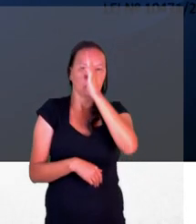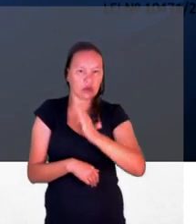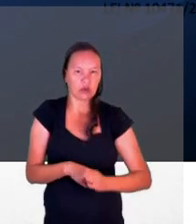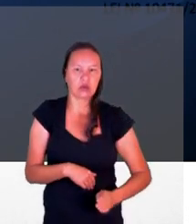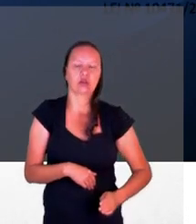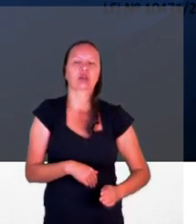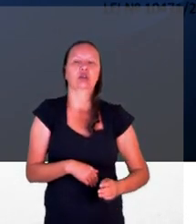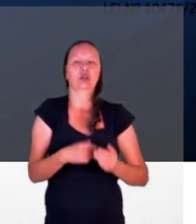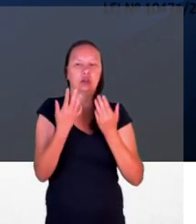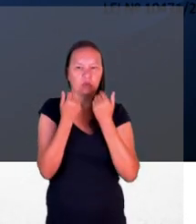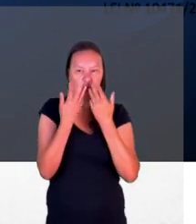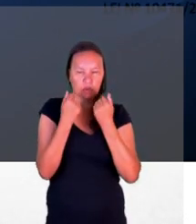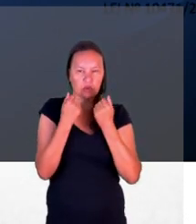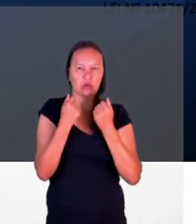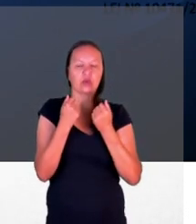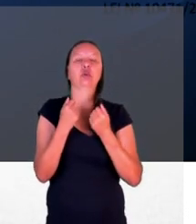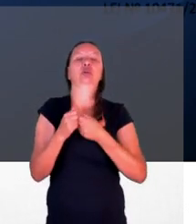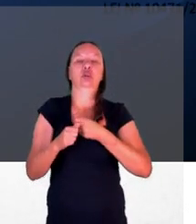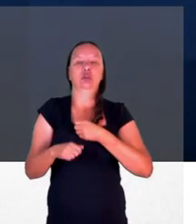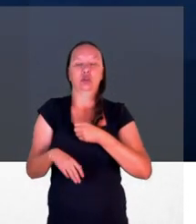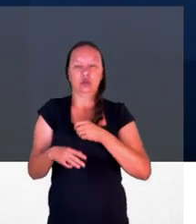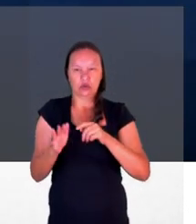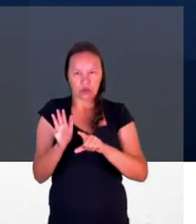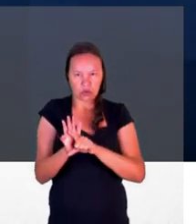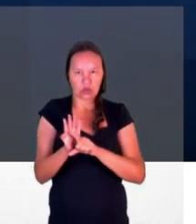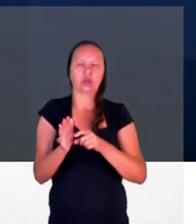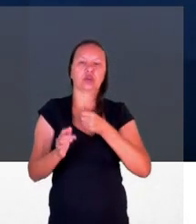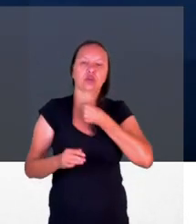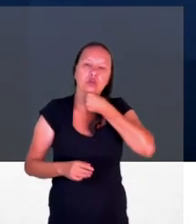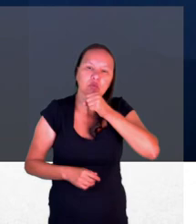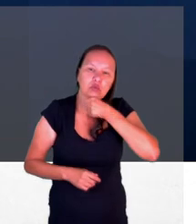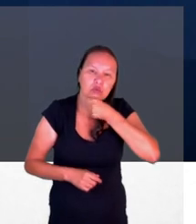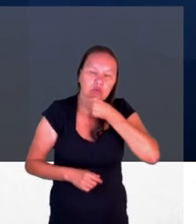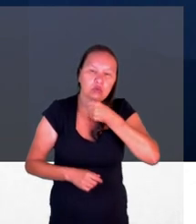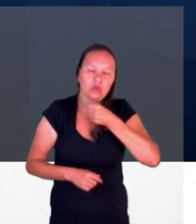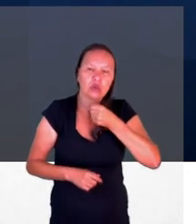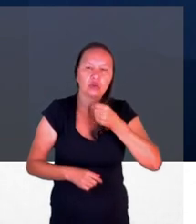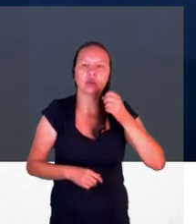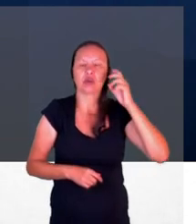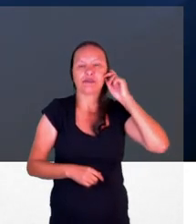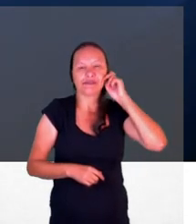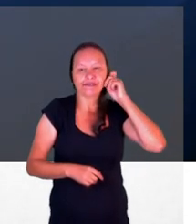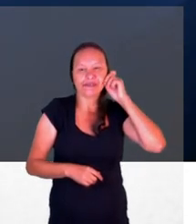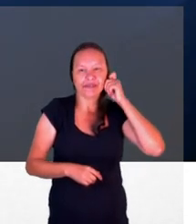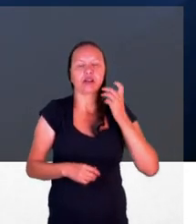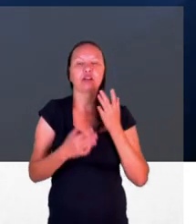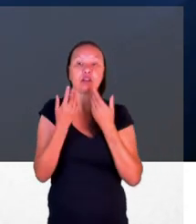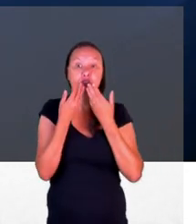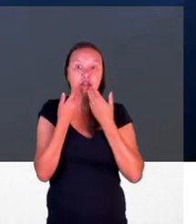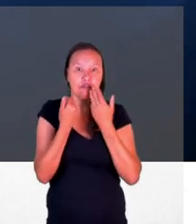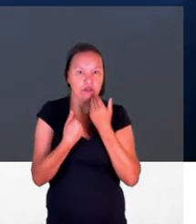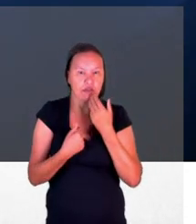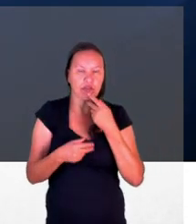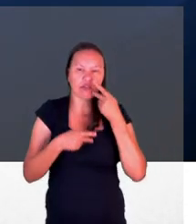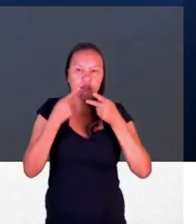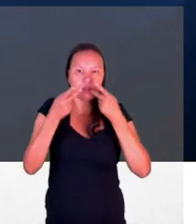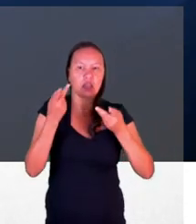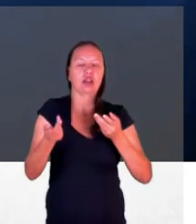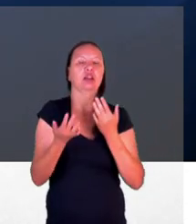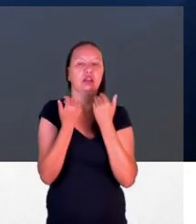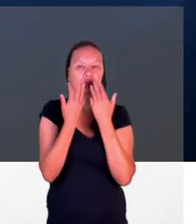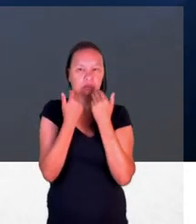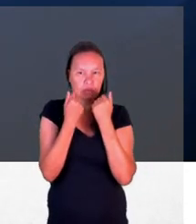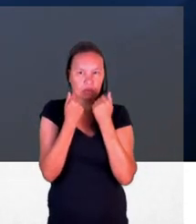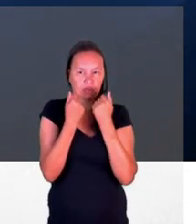alimentação o estatuto do idoso fala em alimentação a Lei Maria da Penha fala em alimentação a a questão da